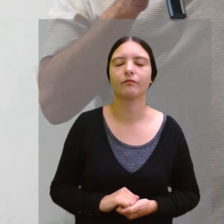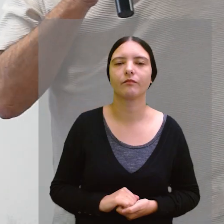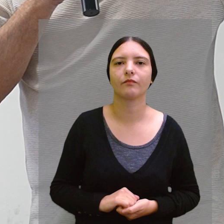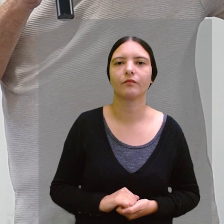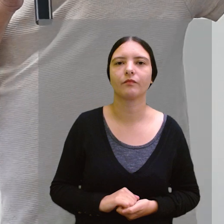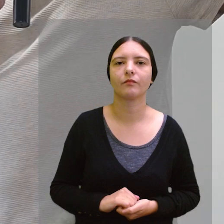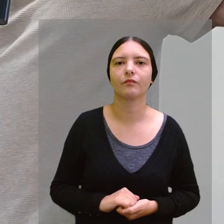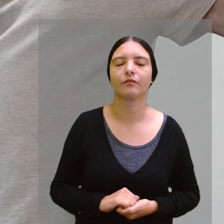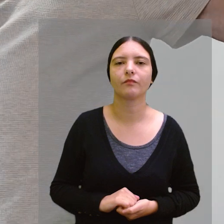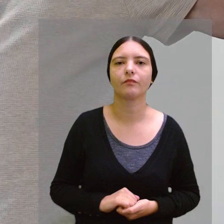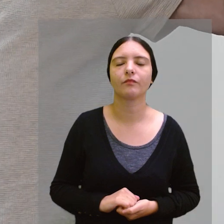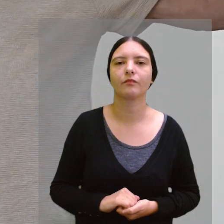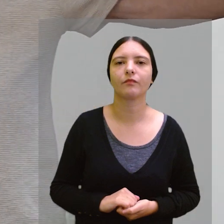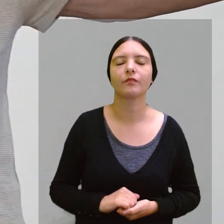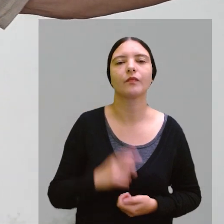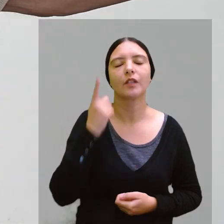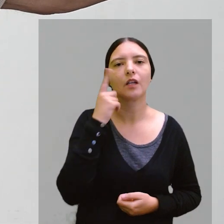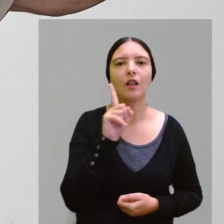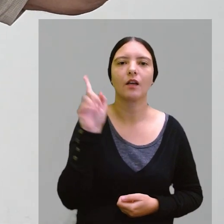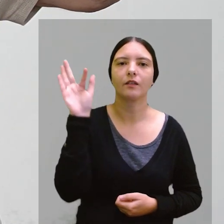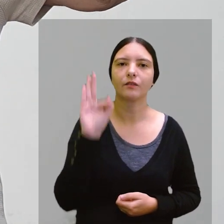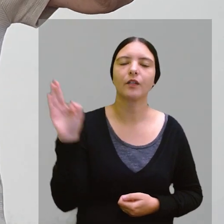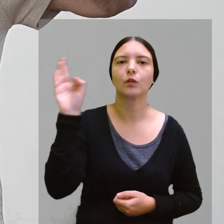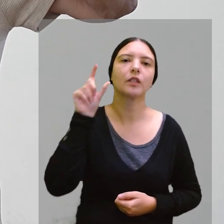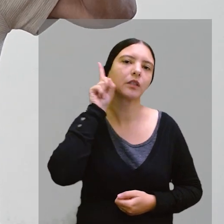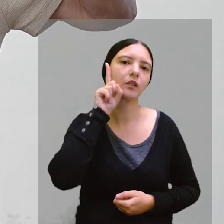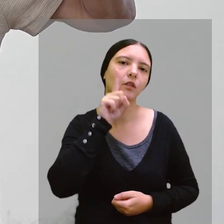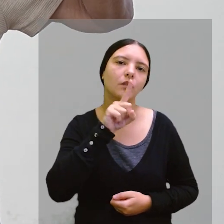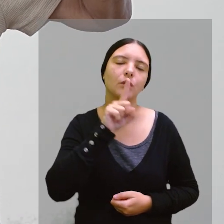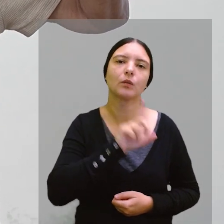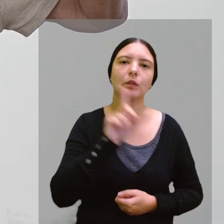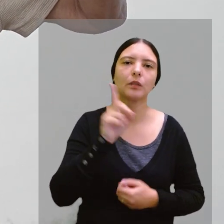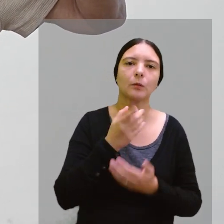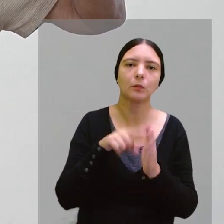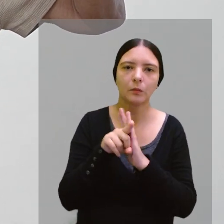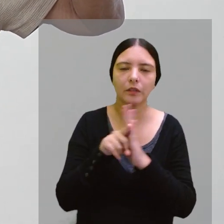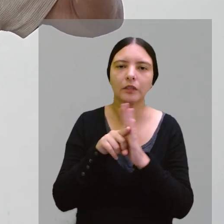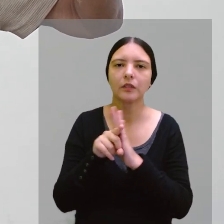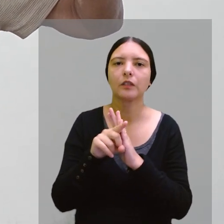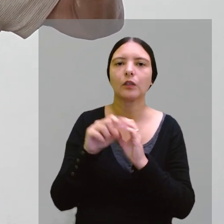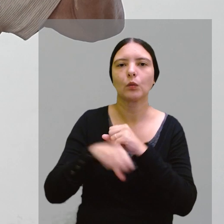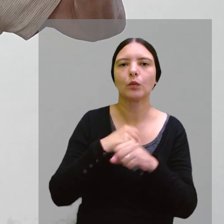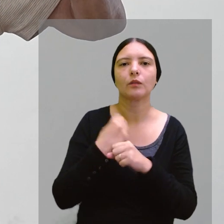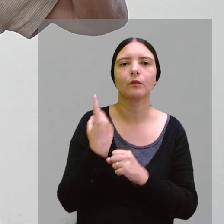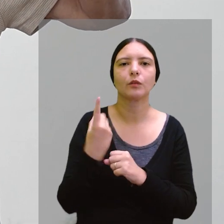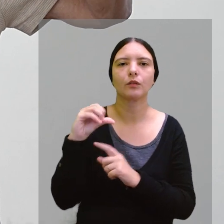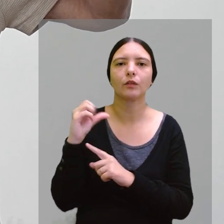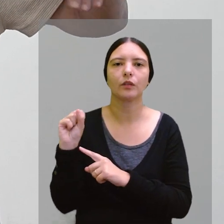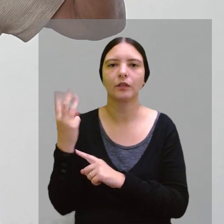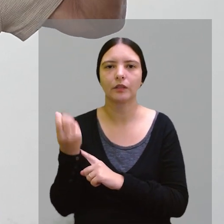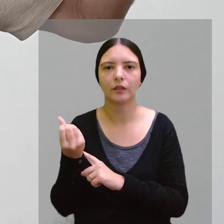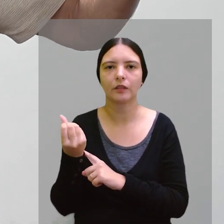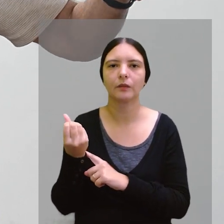Aqui é o seguinte, lá na Universidade de Kentucky, nos Estados Unidos, eles pegaram, em 1986,